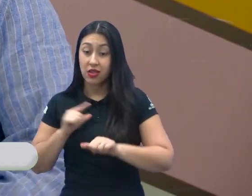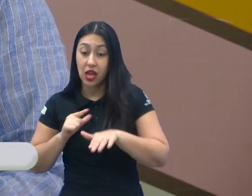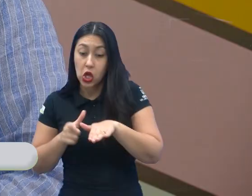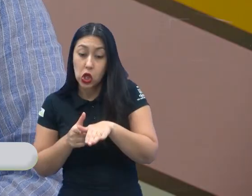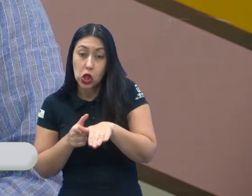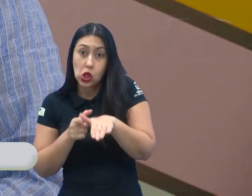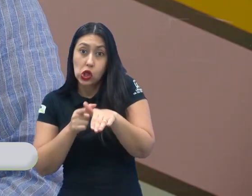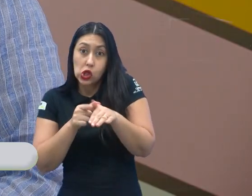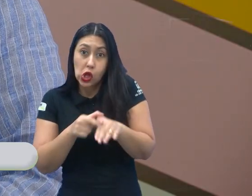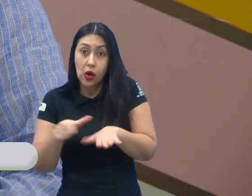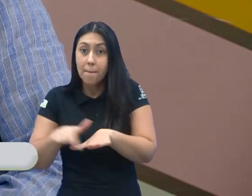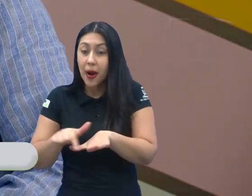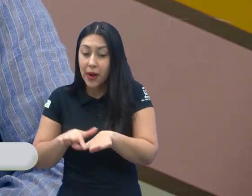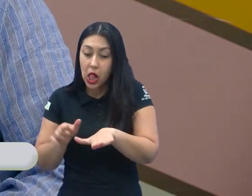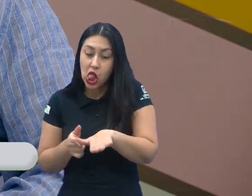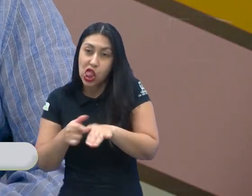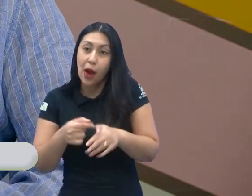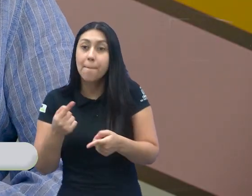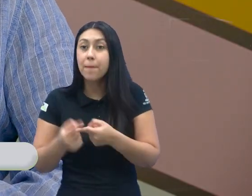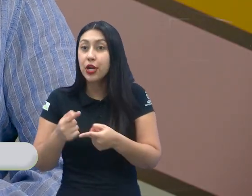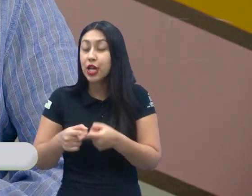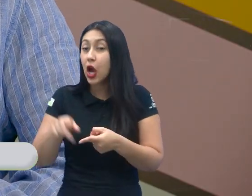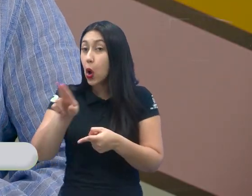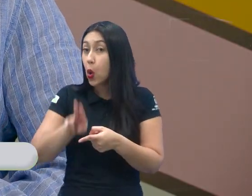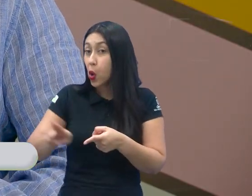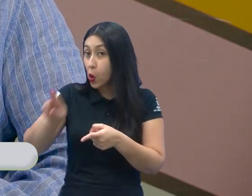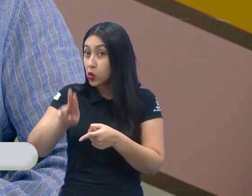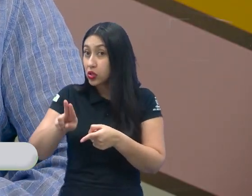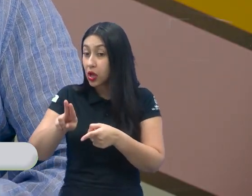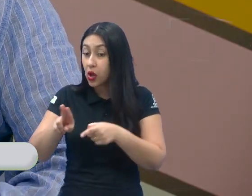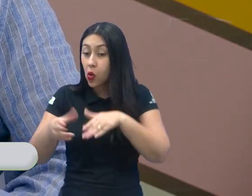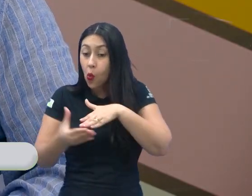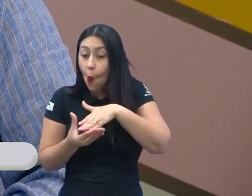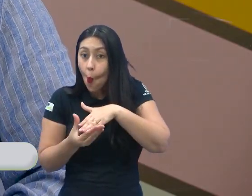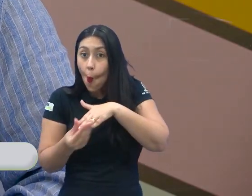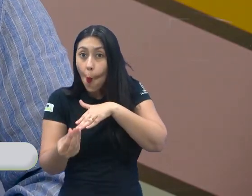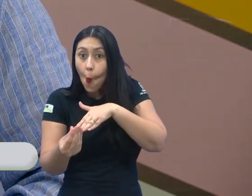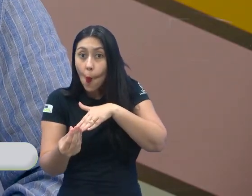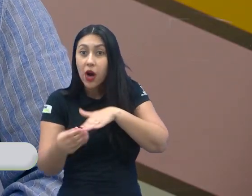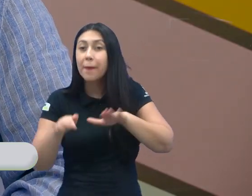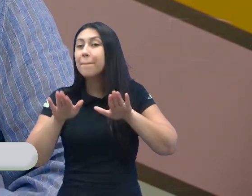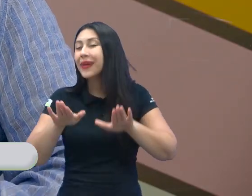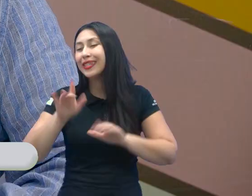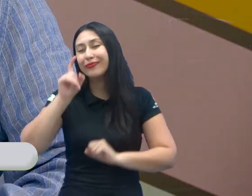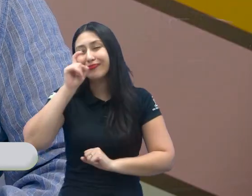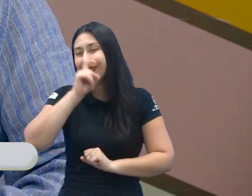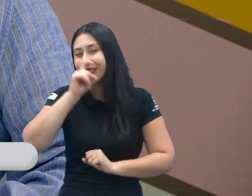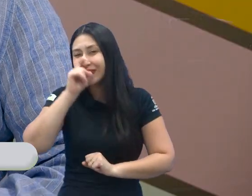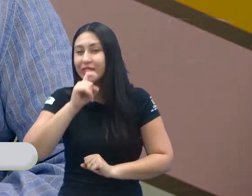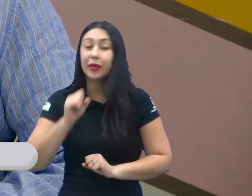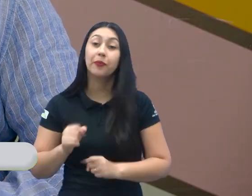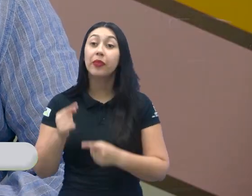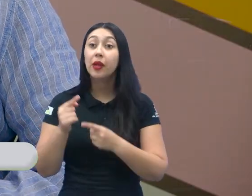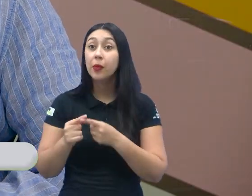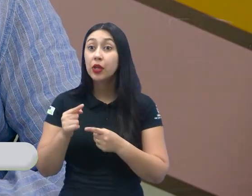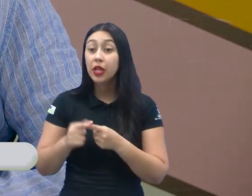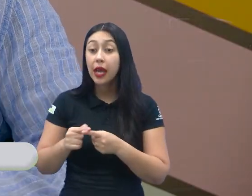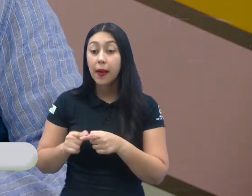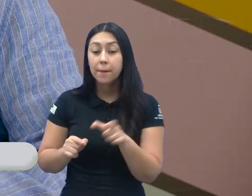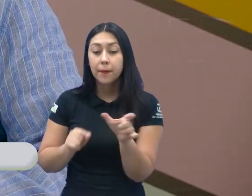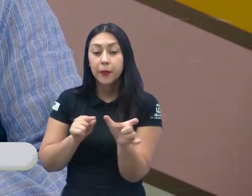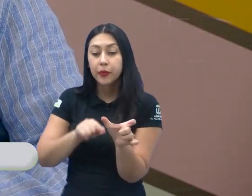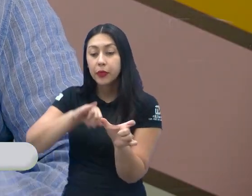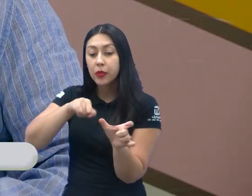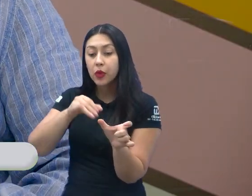usa escarpão, né? Então, é uma inverdade. Porque o joanete, que é essa deformidade que